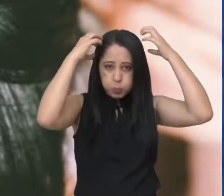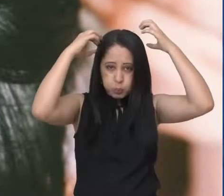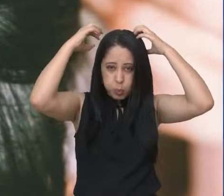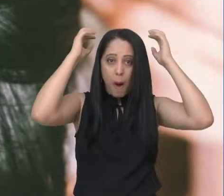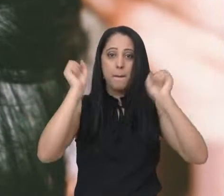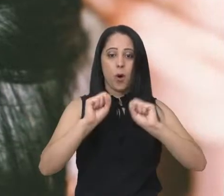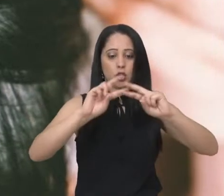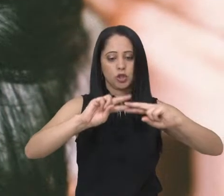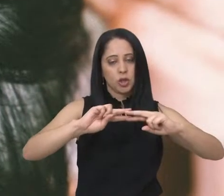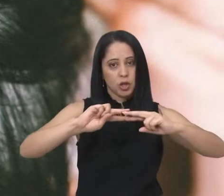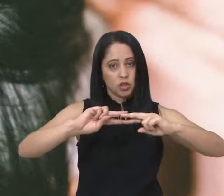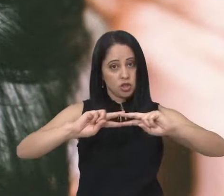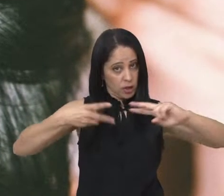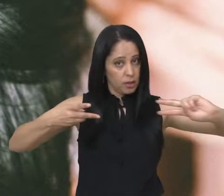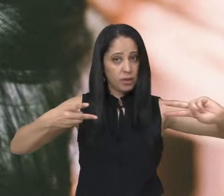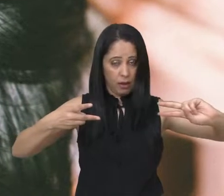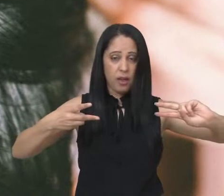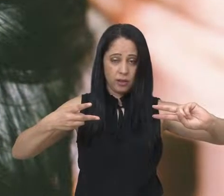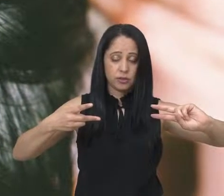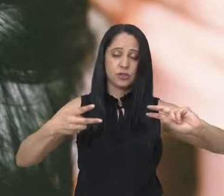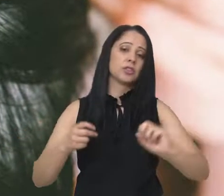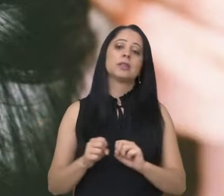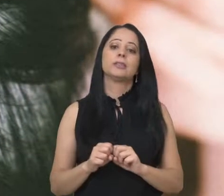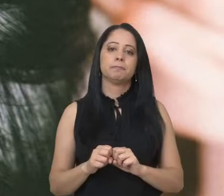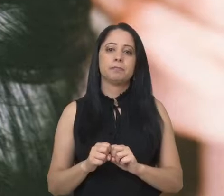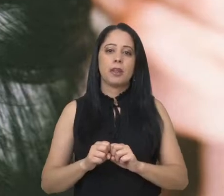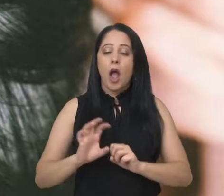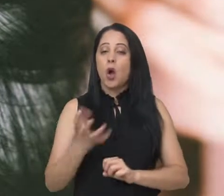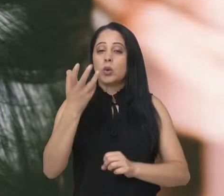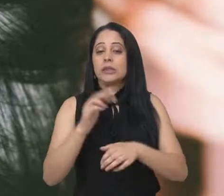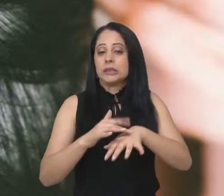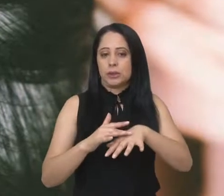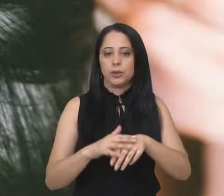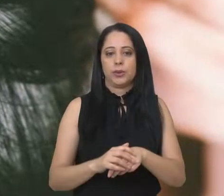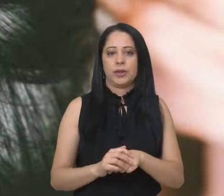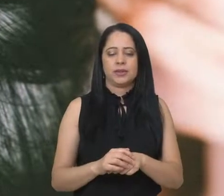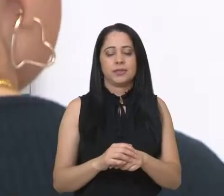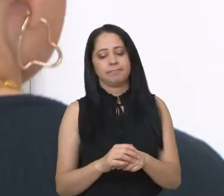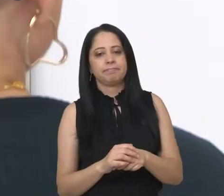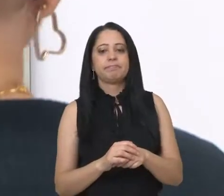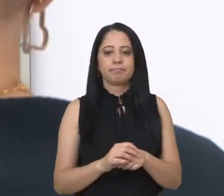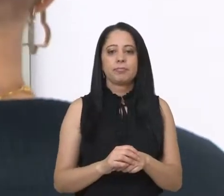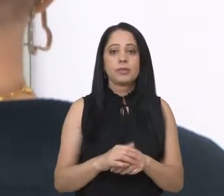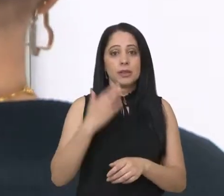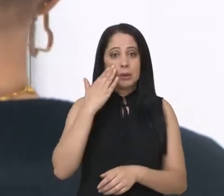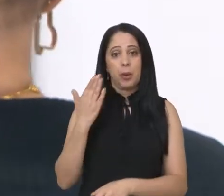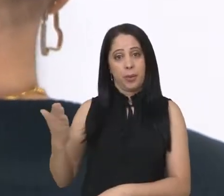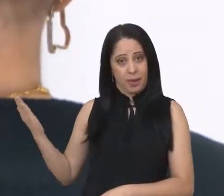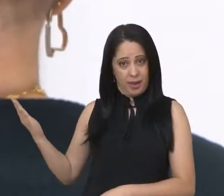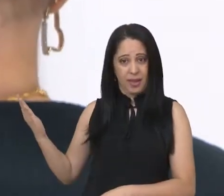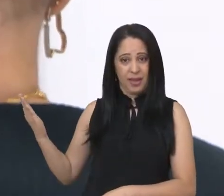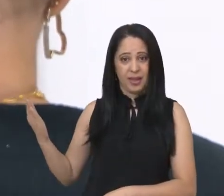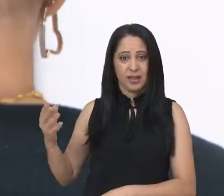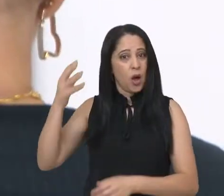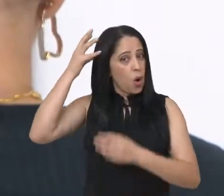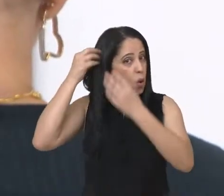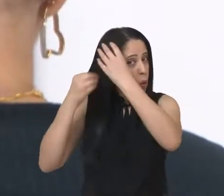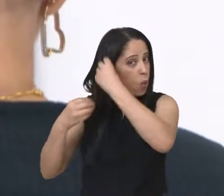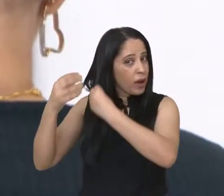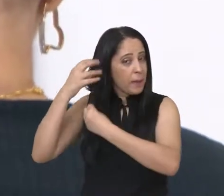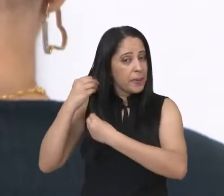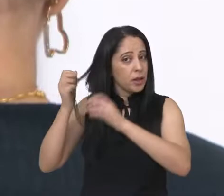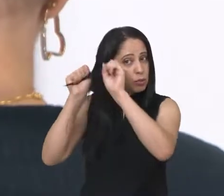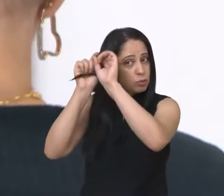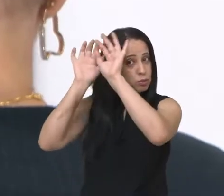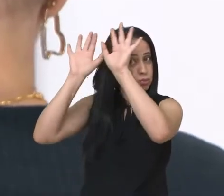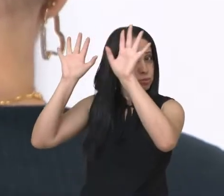inflamatórias, além do fator genético, são elementos que propiciam o desenvolvimento da doença. Em alguns casos, como o da Luana, os